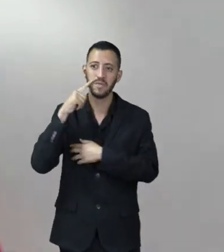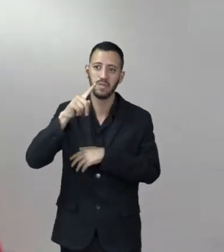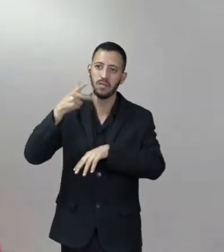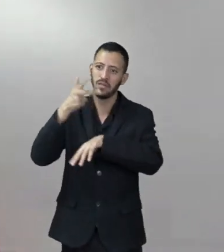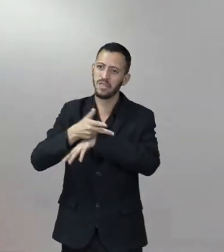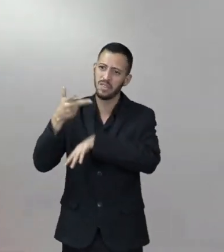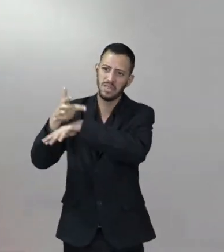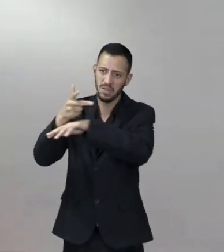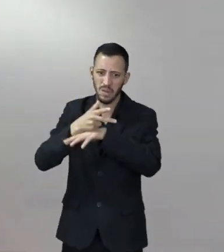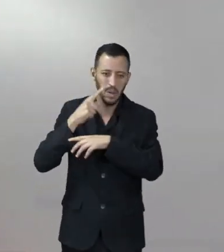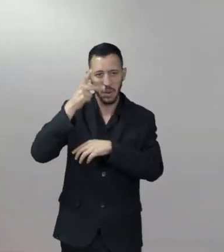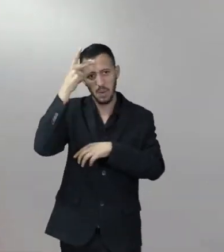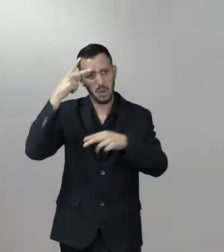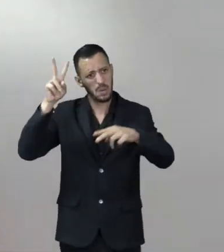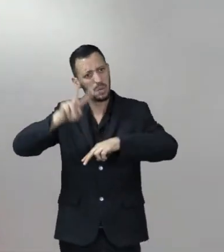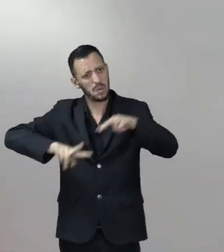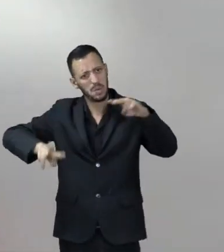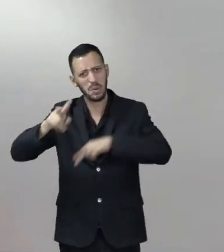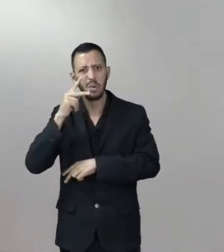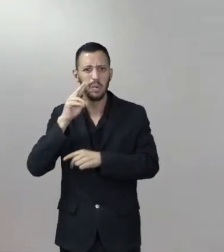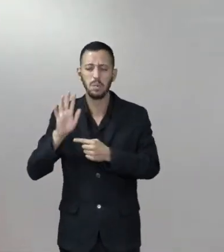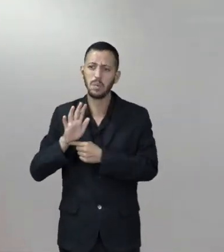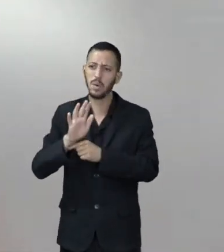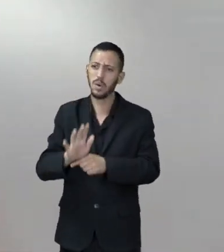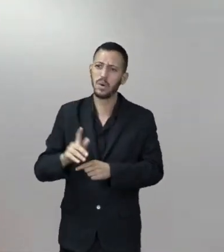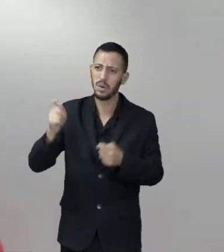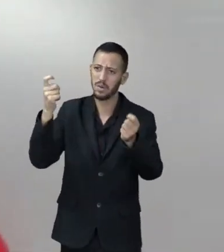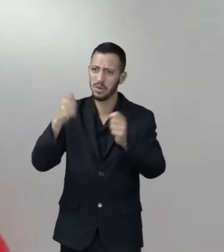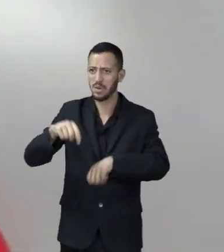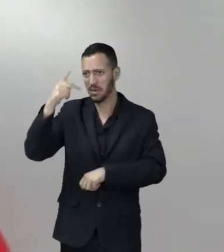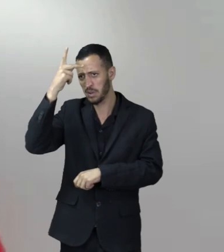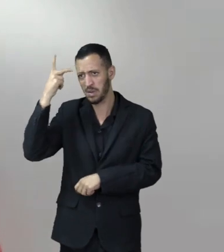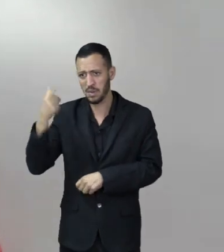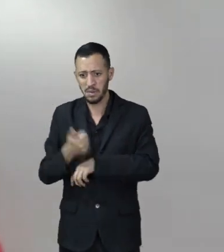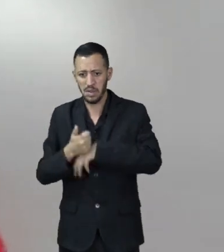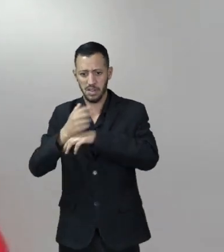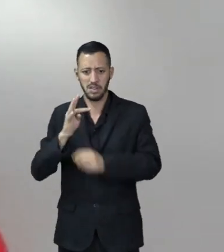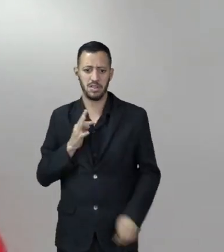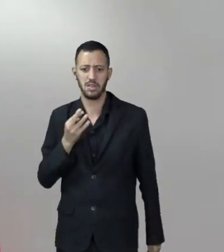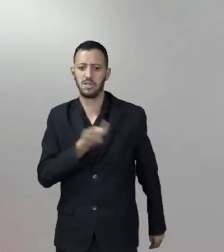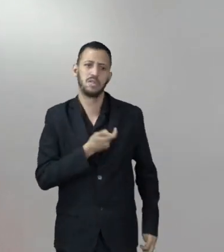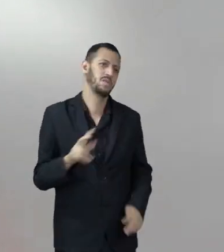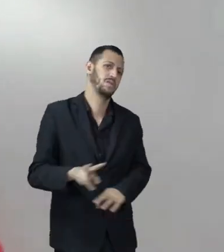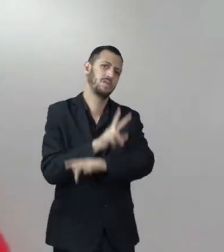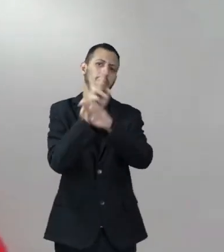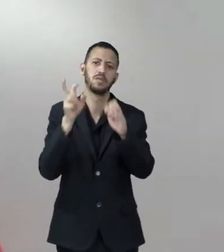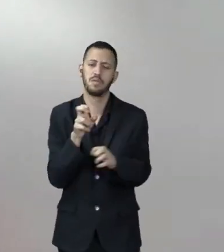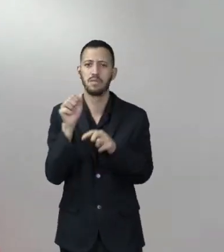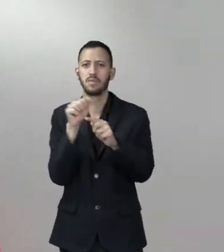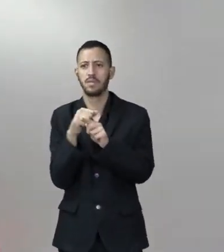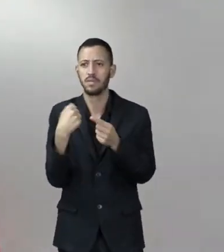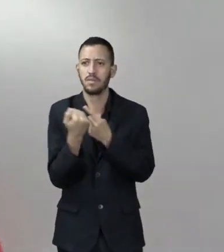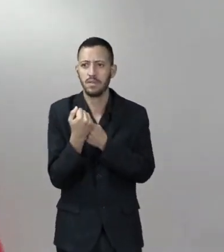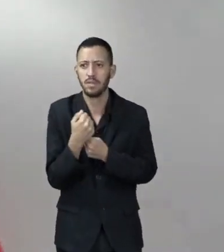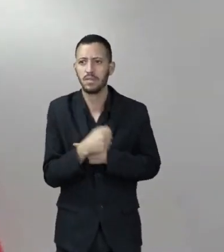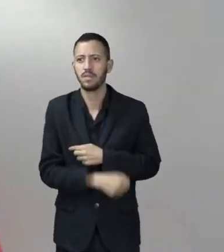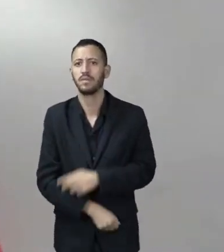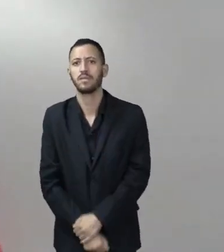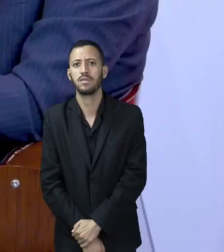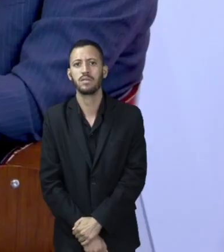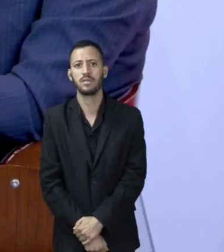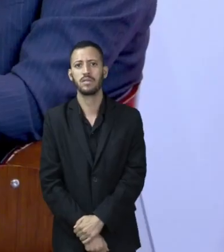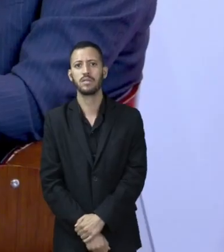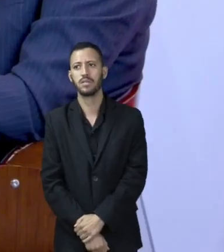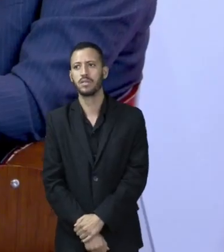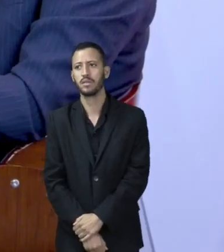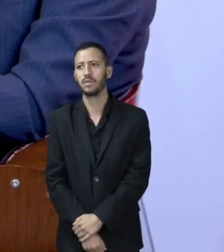milhões de visualizações. Então mostra-se a qualidade das pessoas trans em todos os temas da sociedade. E eu sou só um pinguinho. A escala 6x1